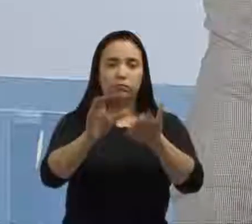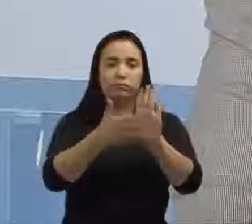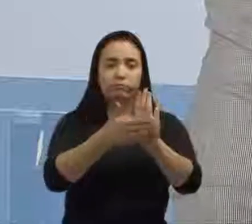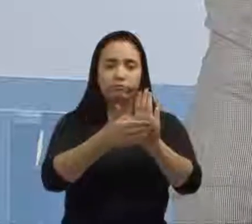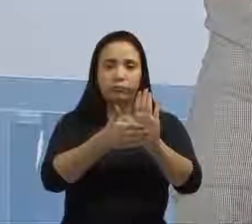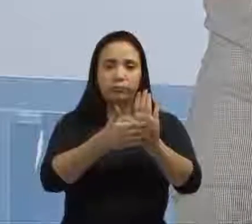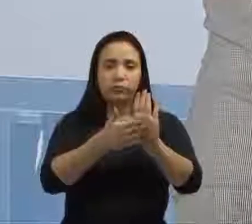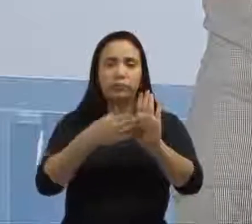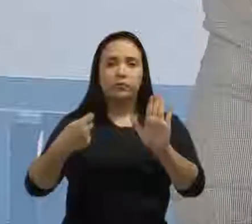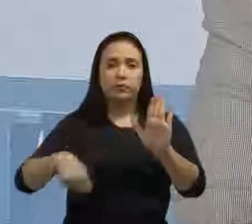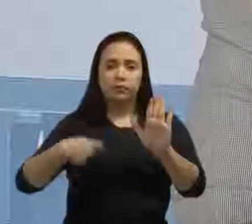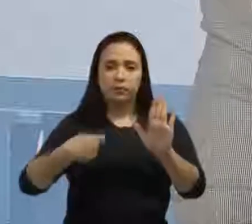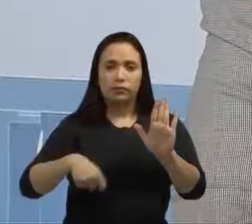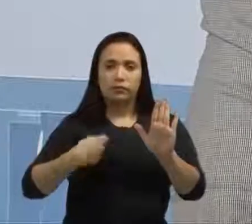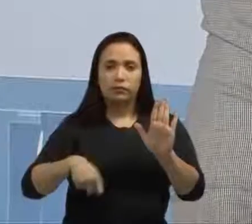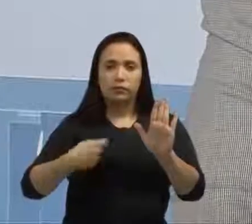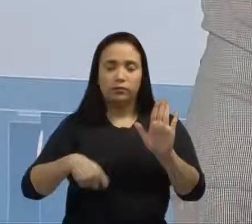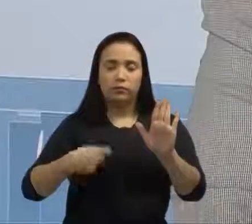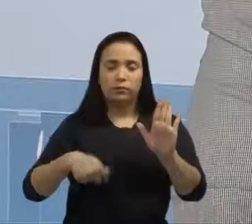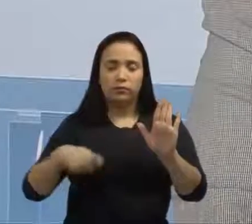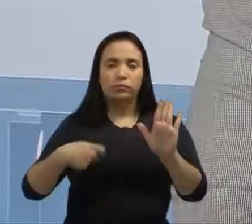que é o princípio